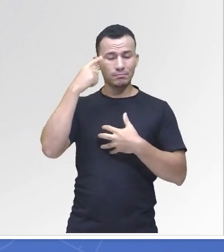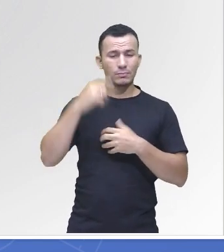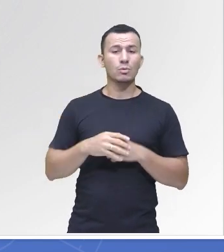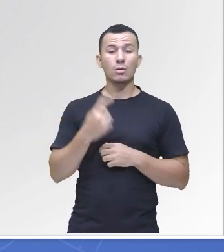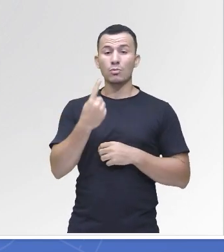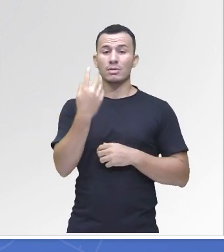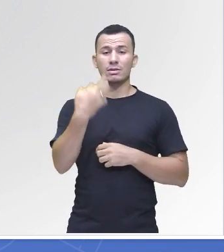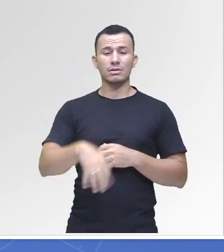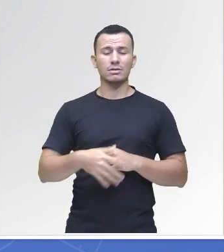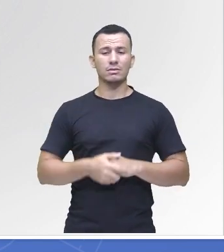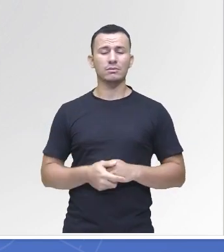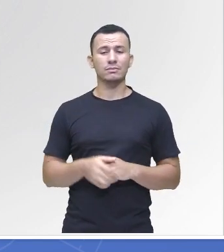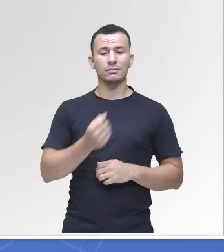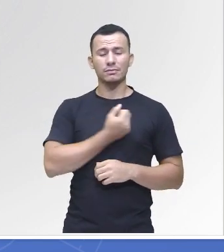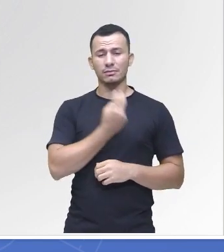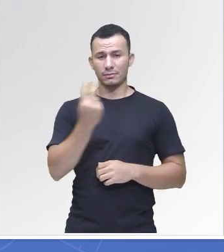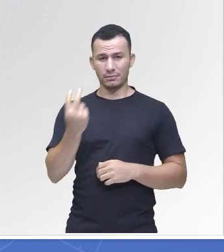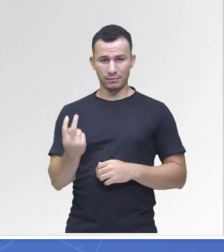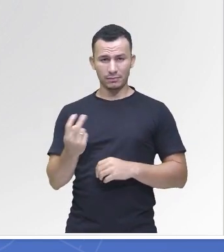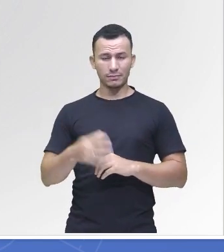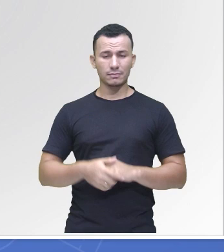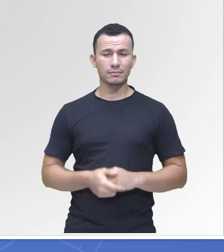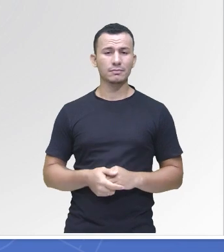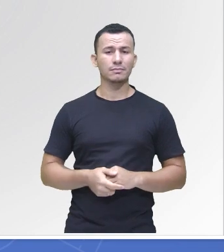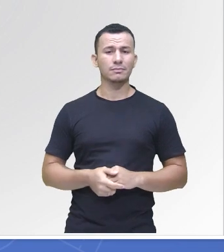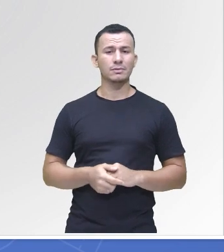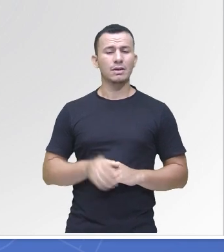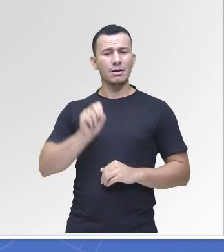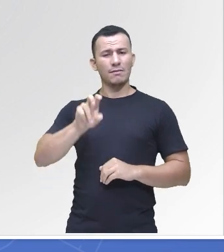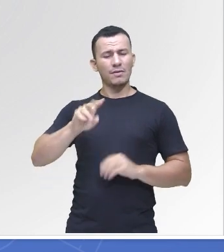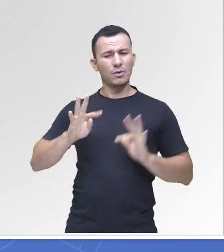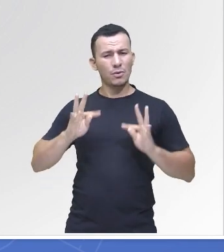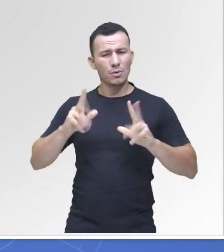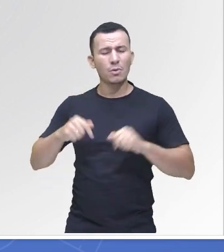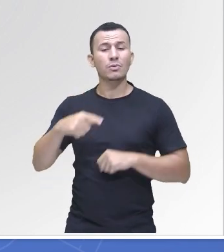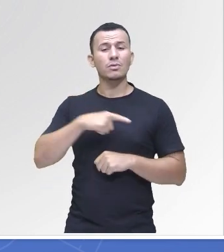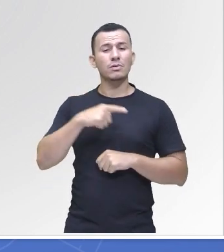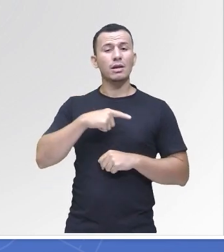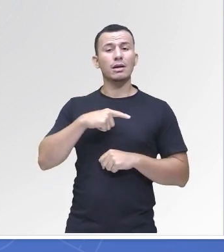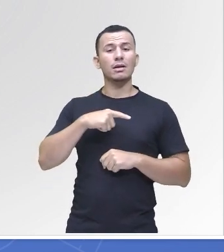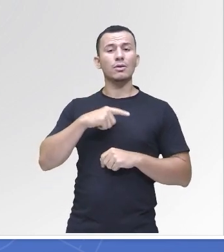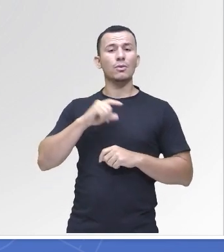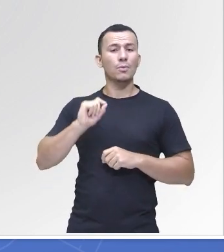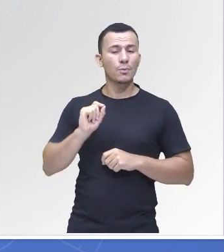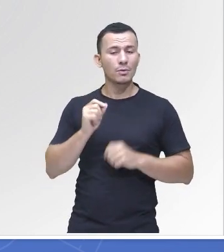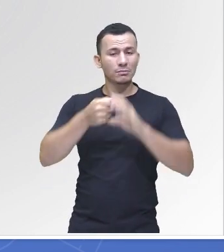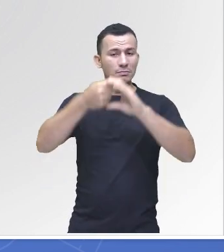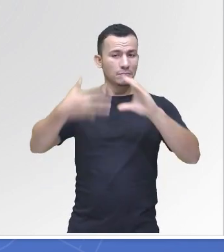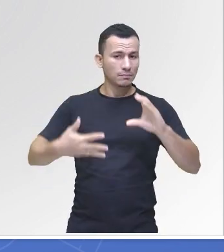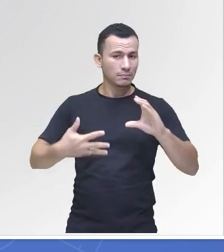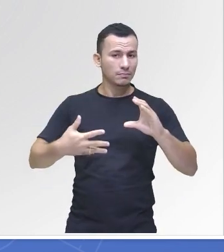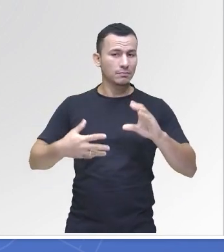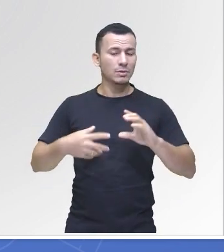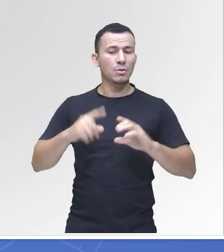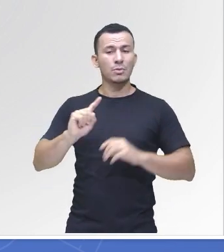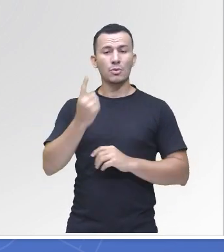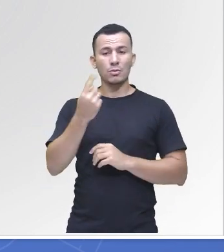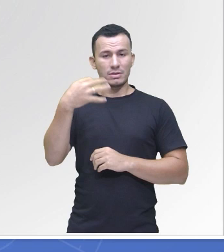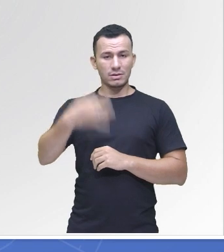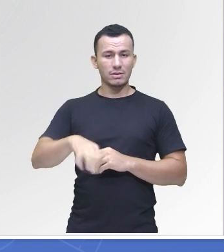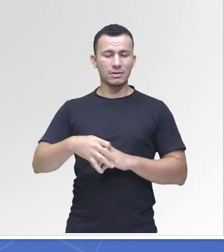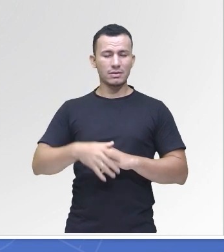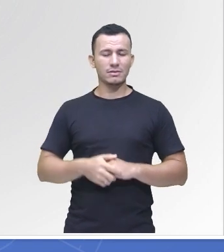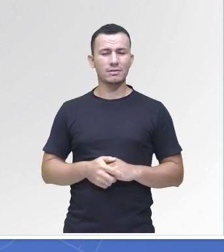alternativa correta. E a segunda questão, todos os vírus são constituídos por, né, tem também somente uma alternativa